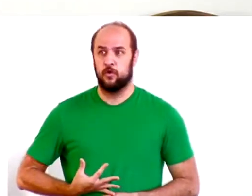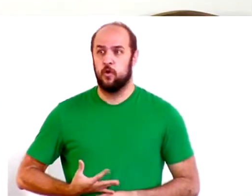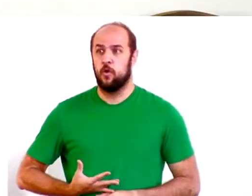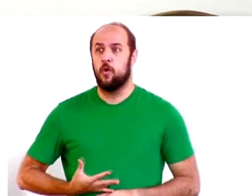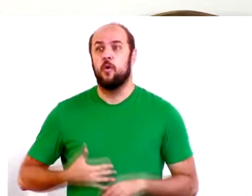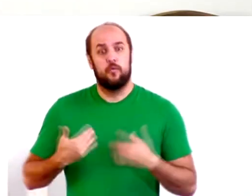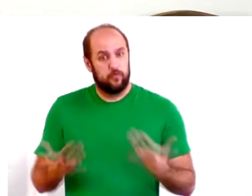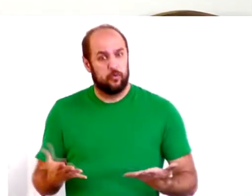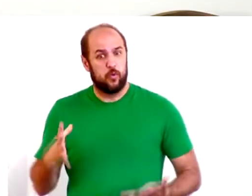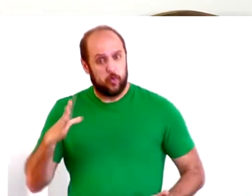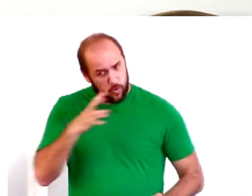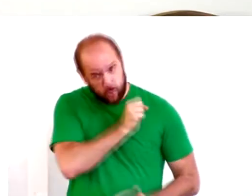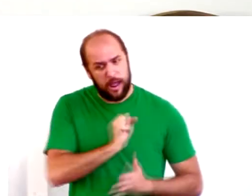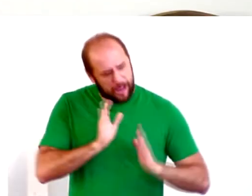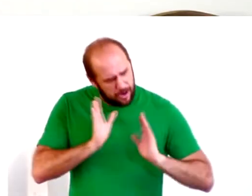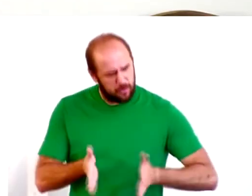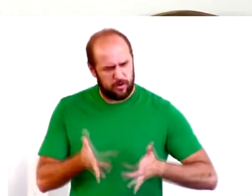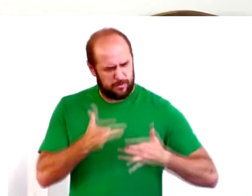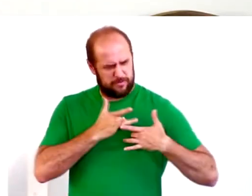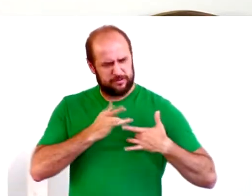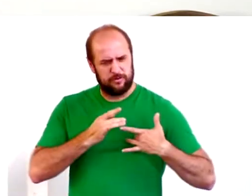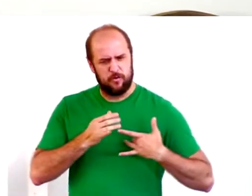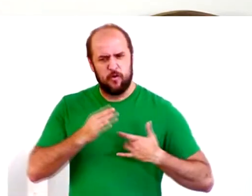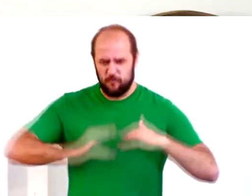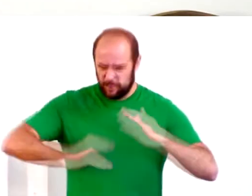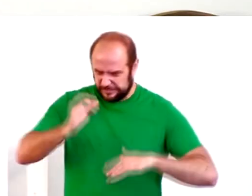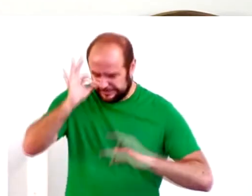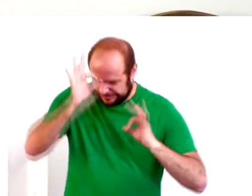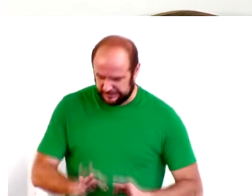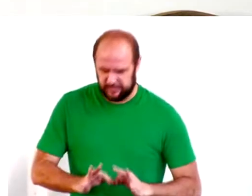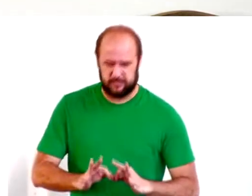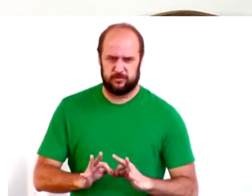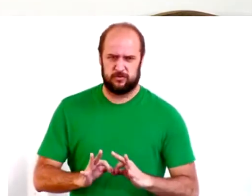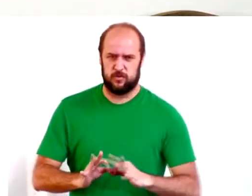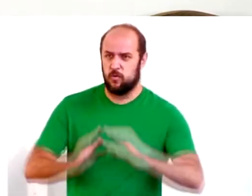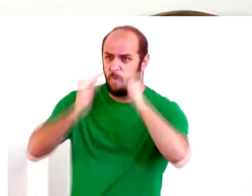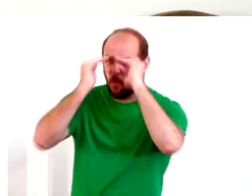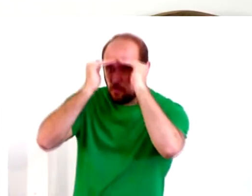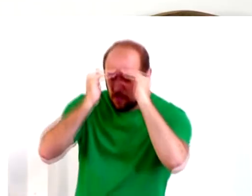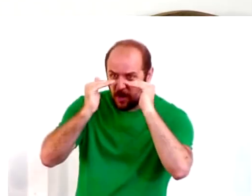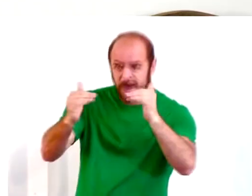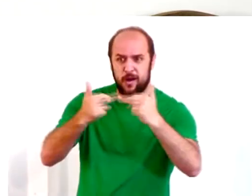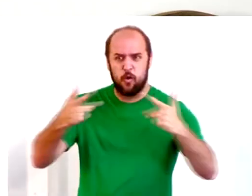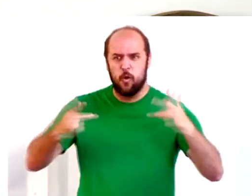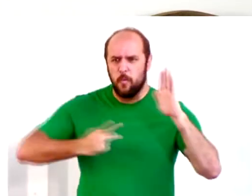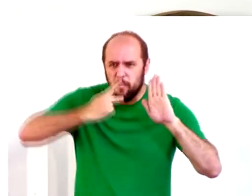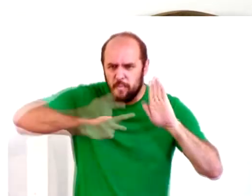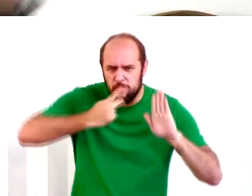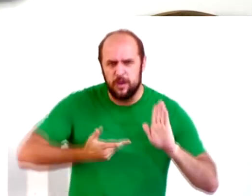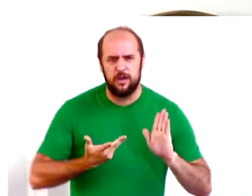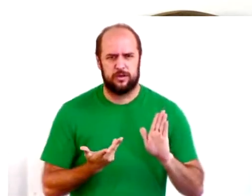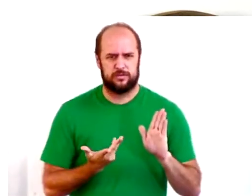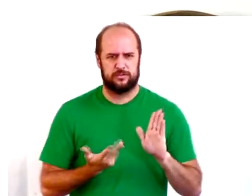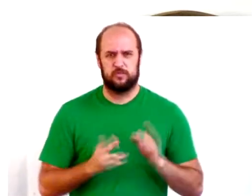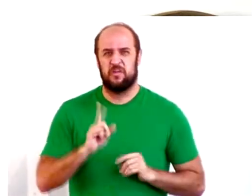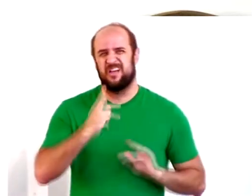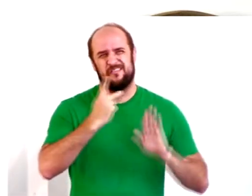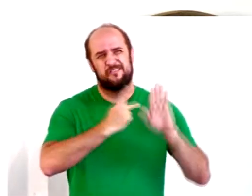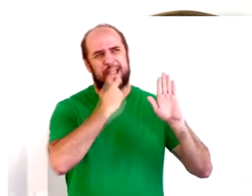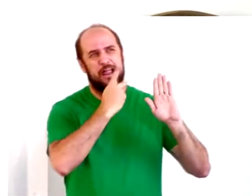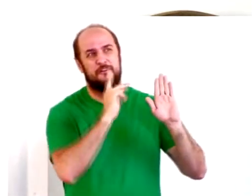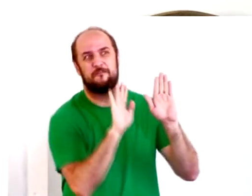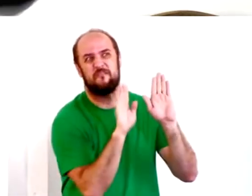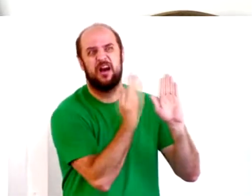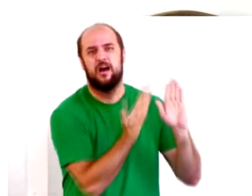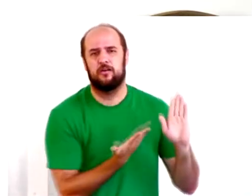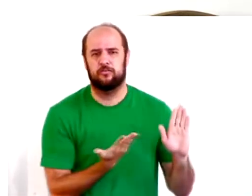da piedade. Piedade é fazer o que é certo. É cumprir os votos feitos. É não jurar em nome,